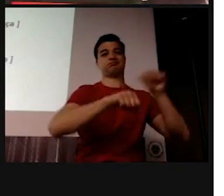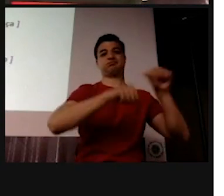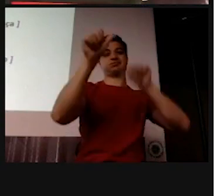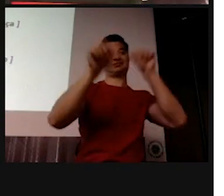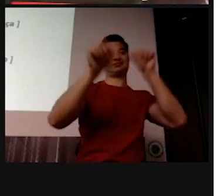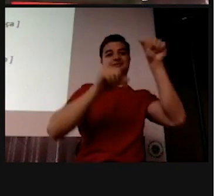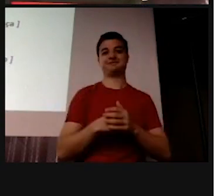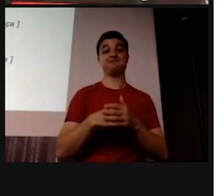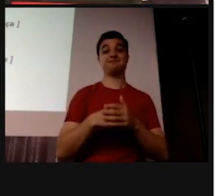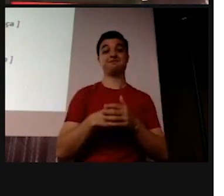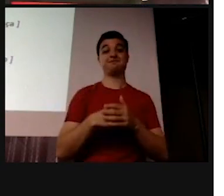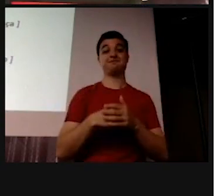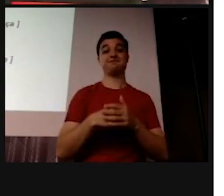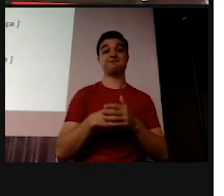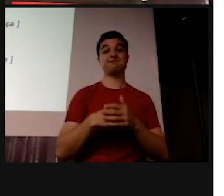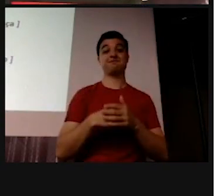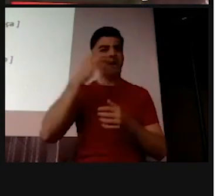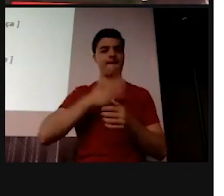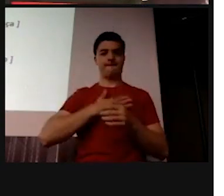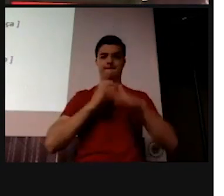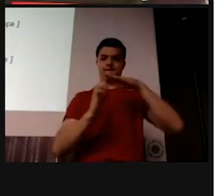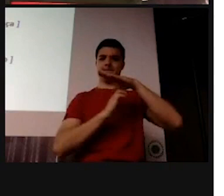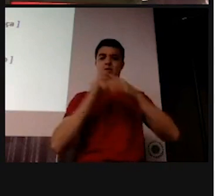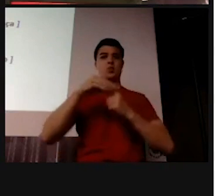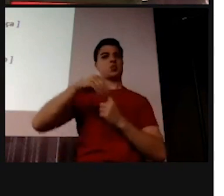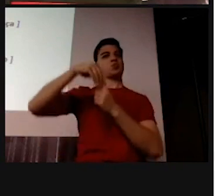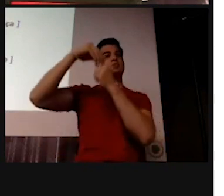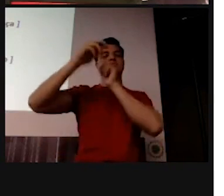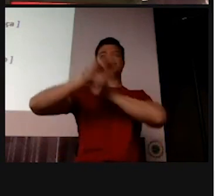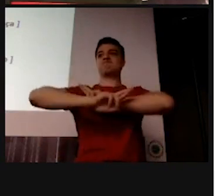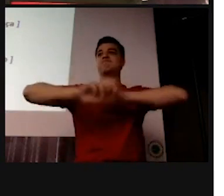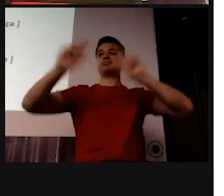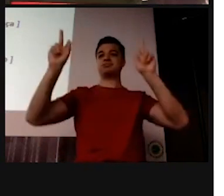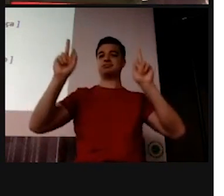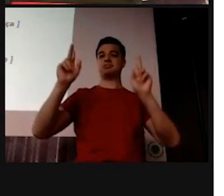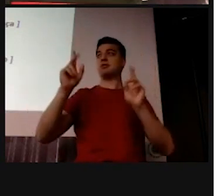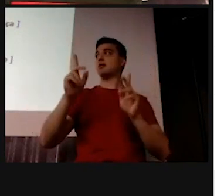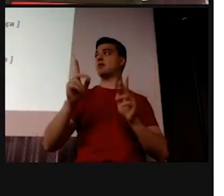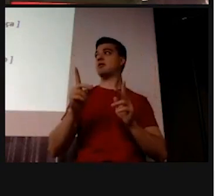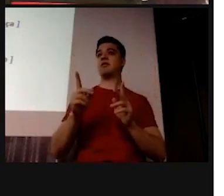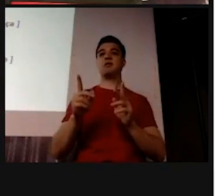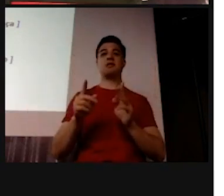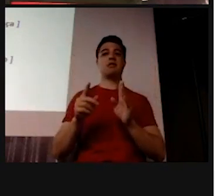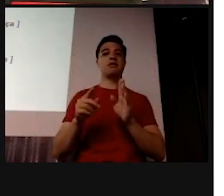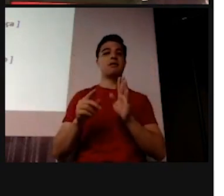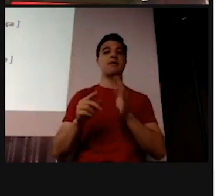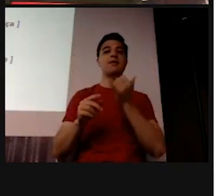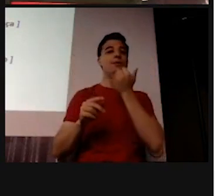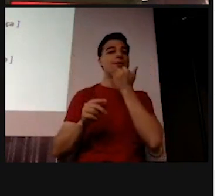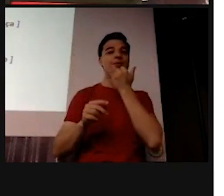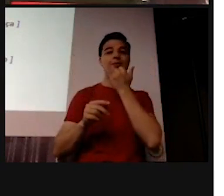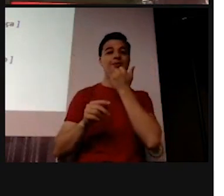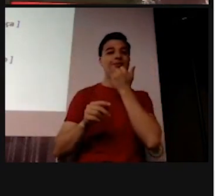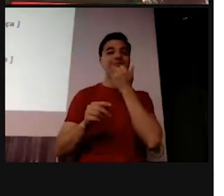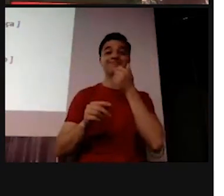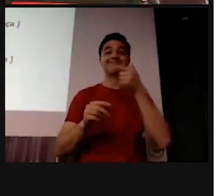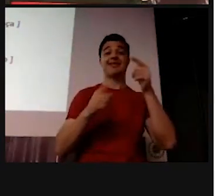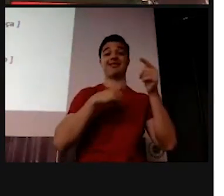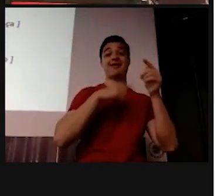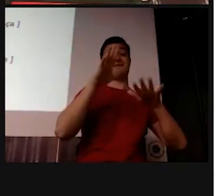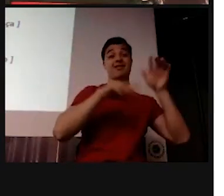mundo pensando como é que faz seu negócio de um jeito diferente. Pode sim. Porque eles são